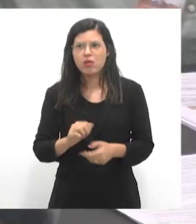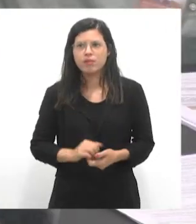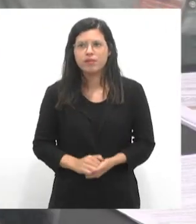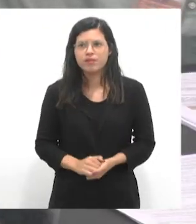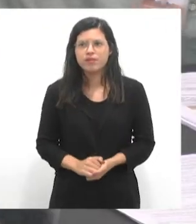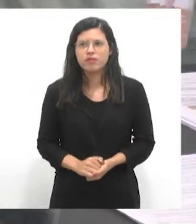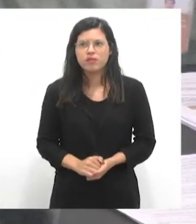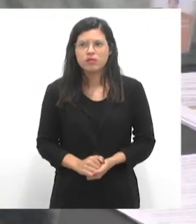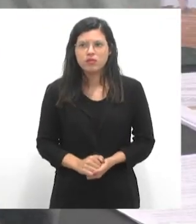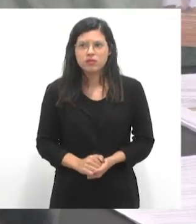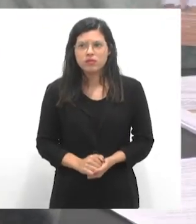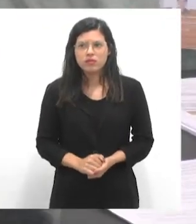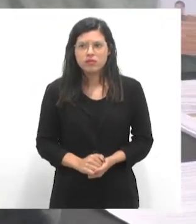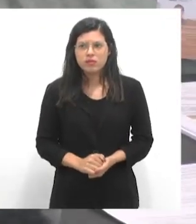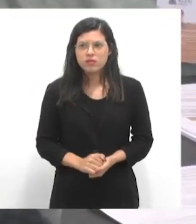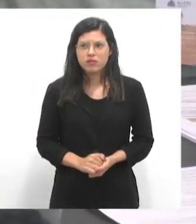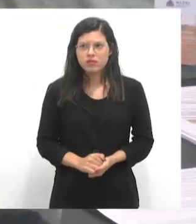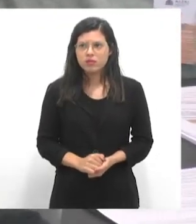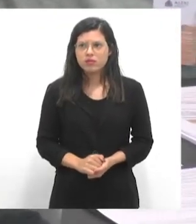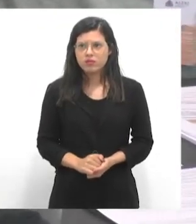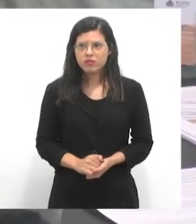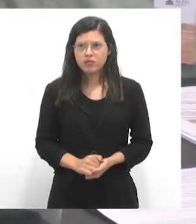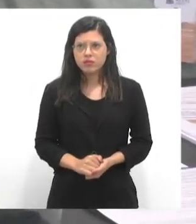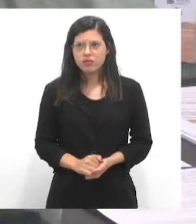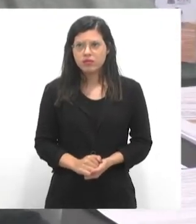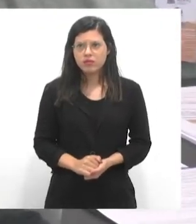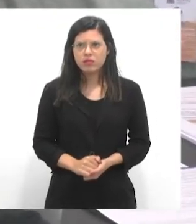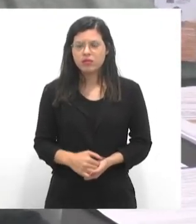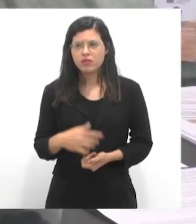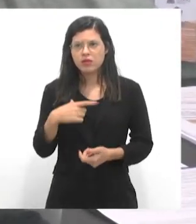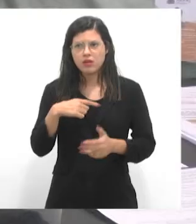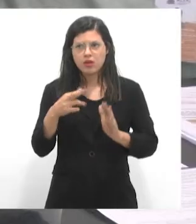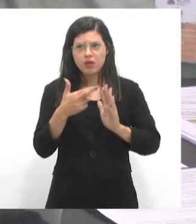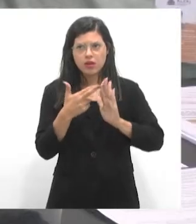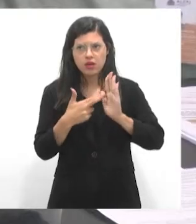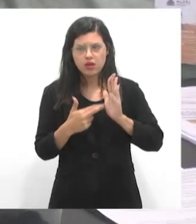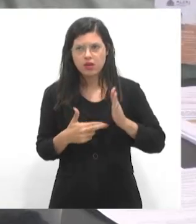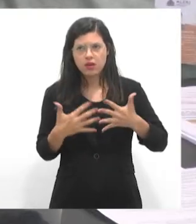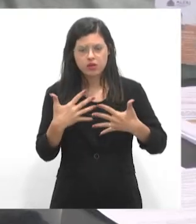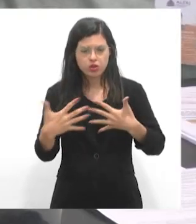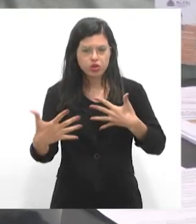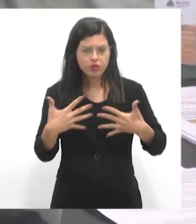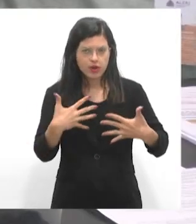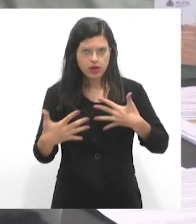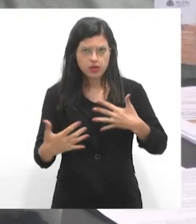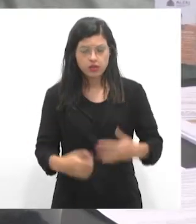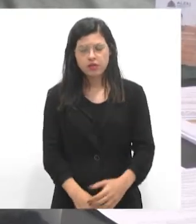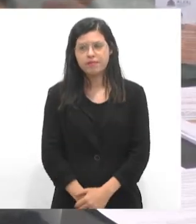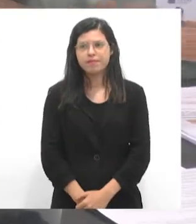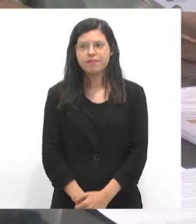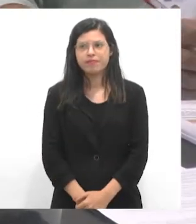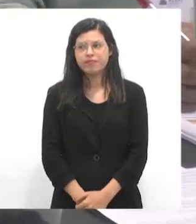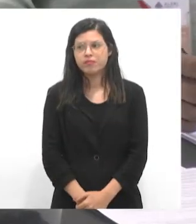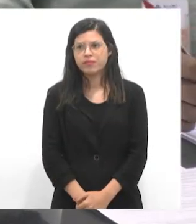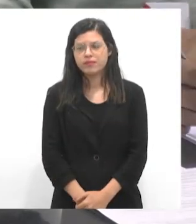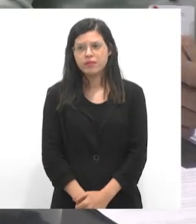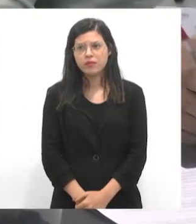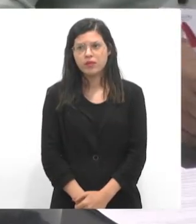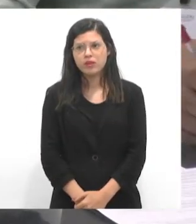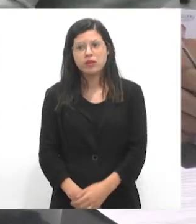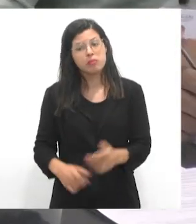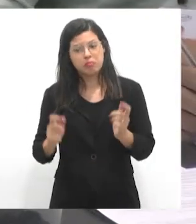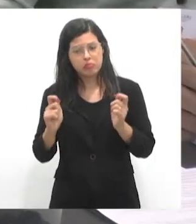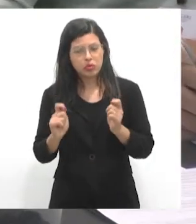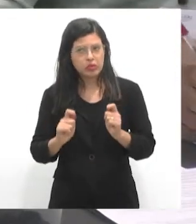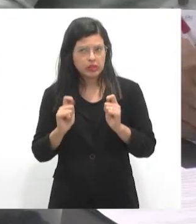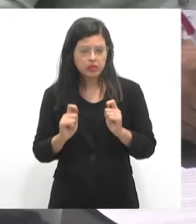estadual. E está colocando critério de transparência. Então, a gente poderia,